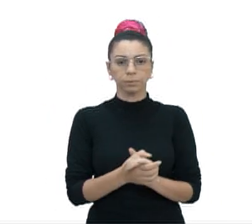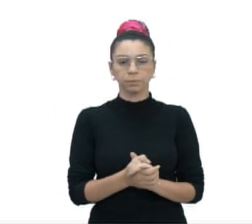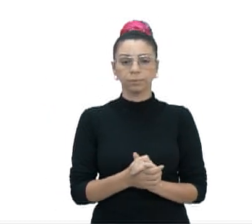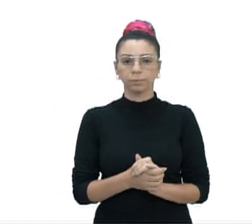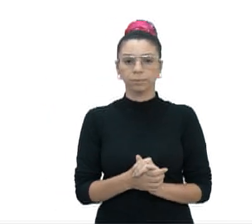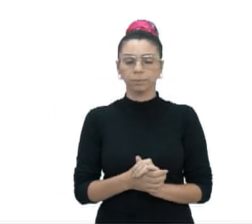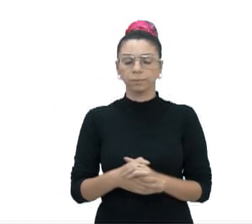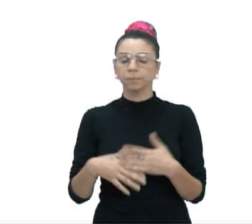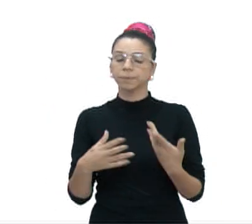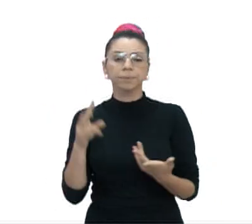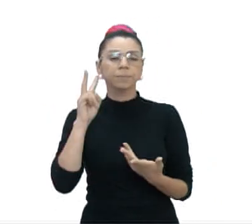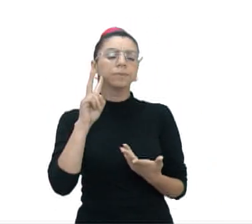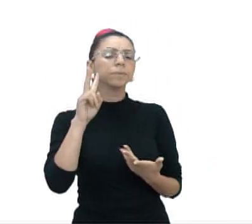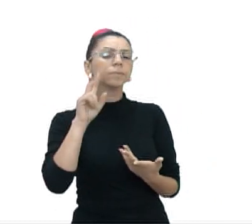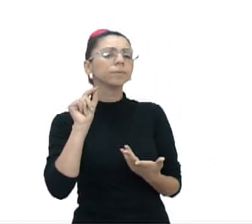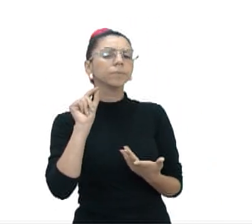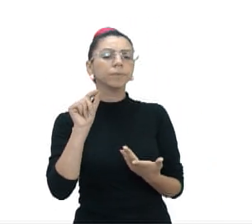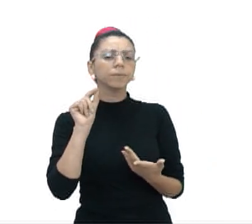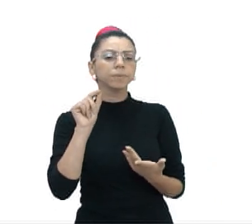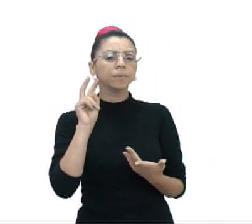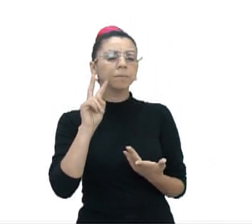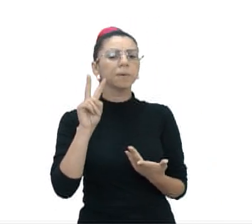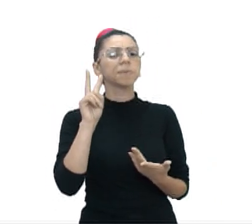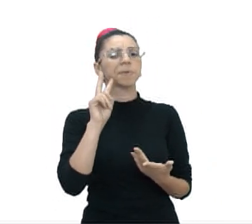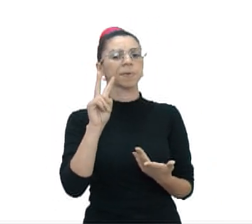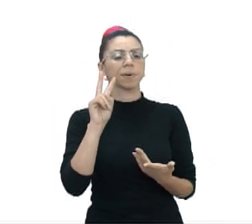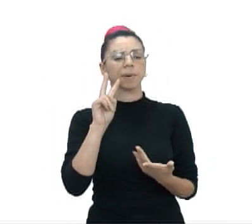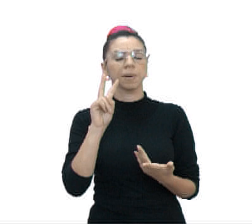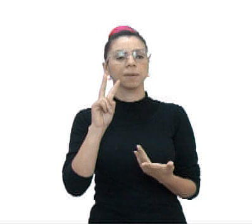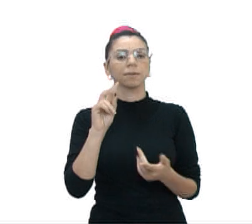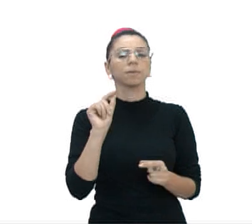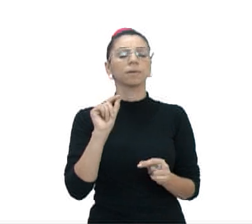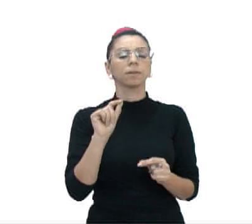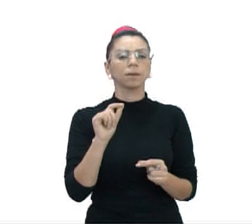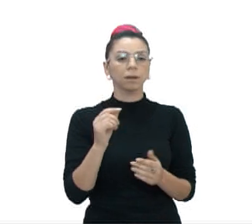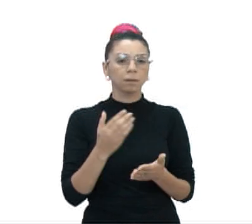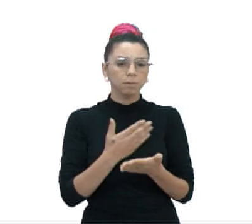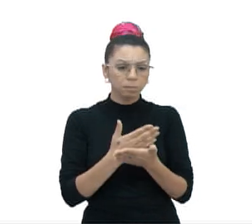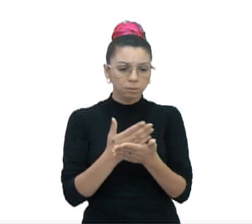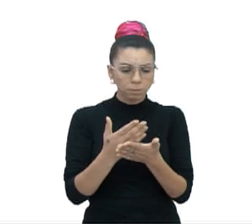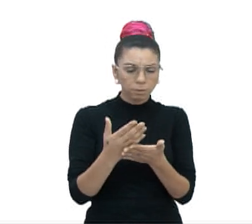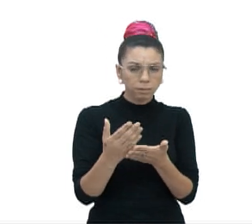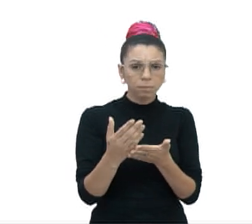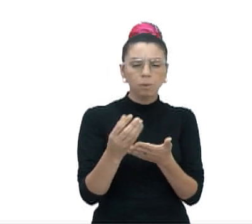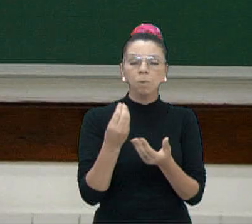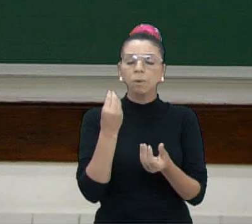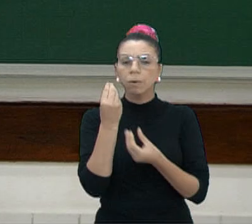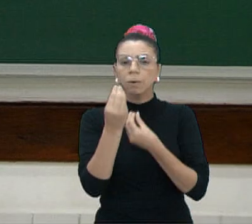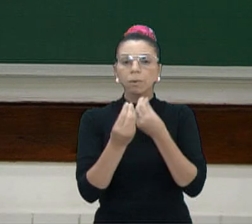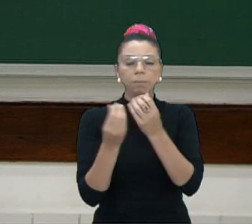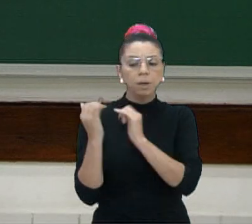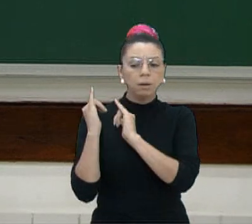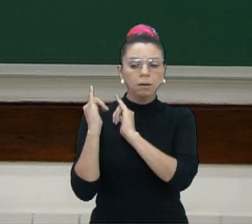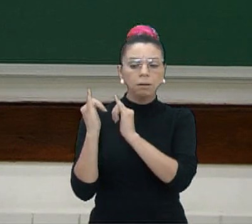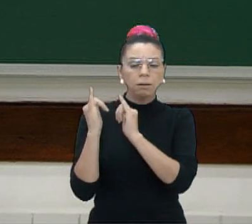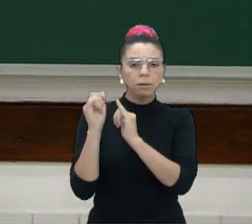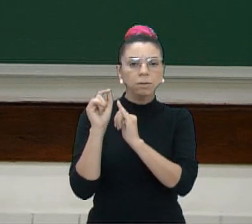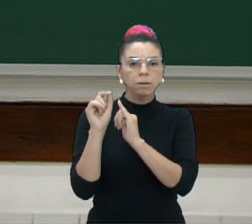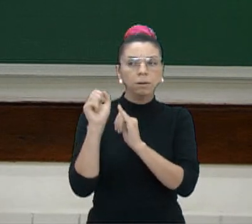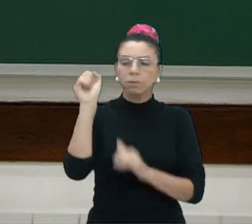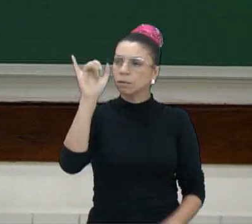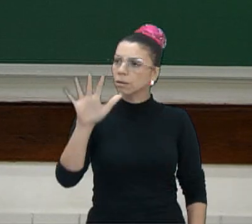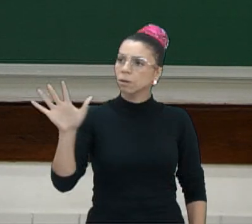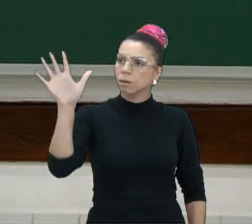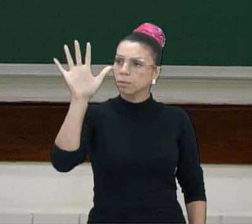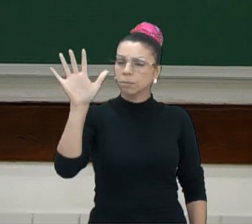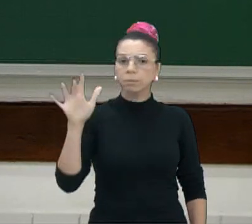Para contar uma história, para contar a história a gente segue uma ideia. Mas como que a gente vai contar essa história com imagens? Então, o que vocês